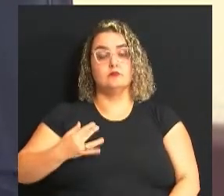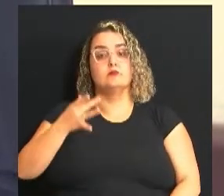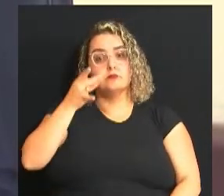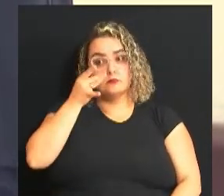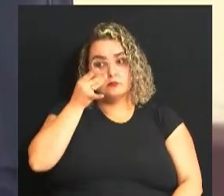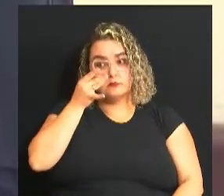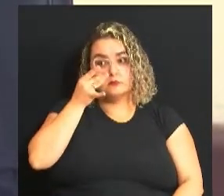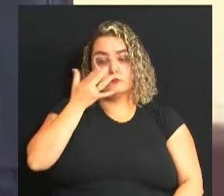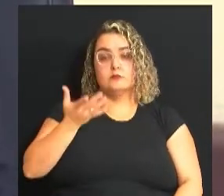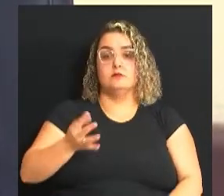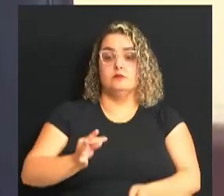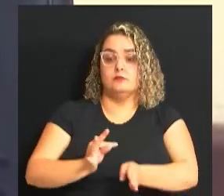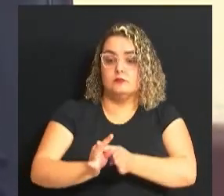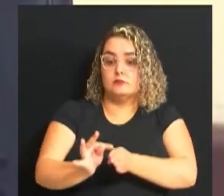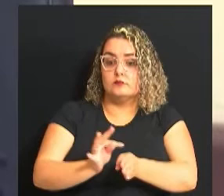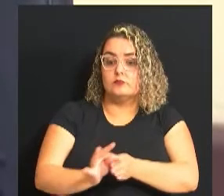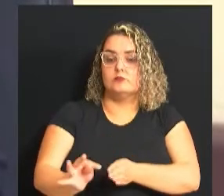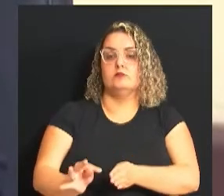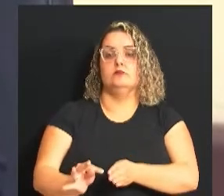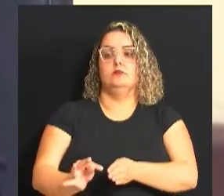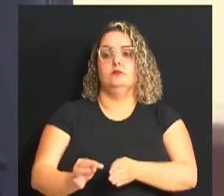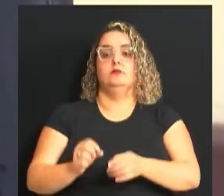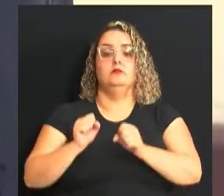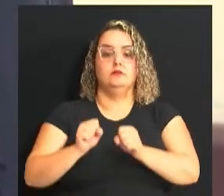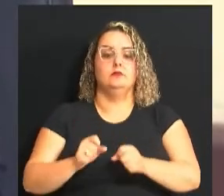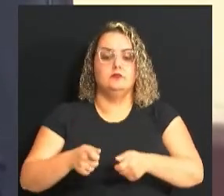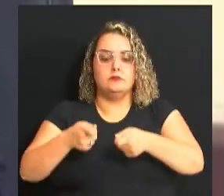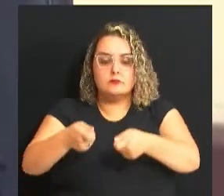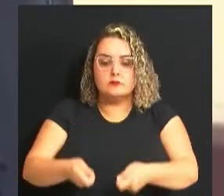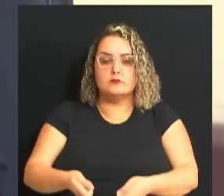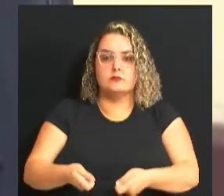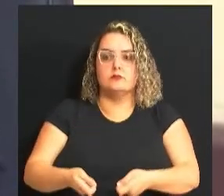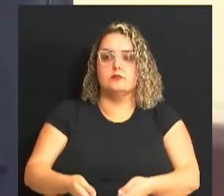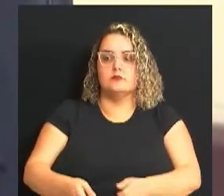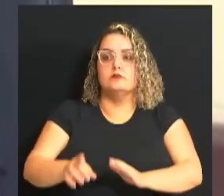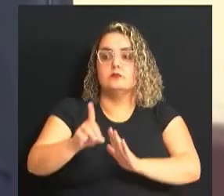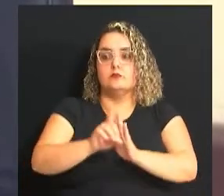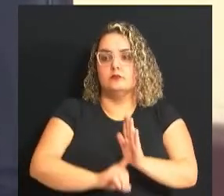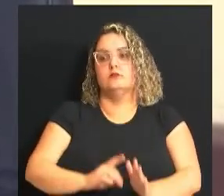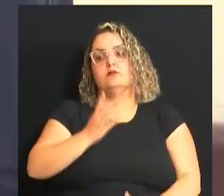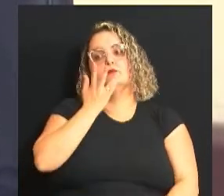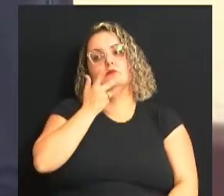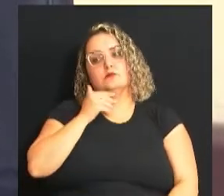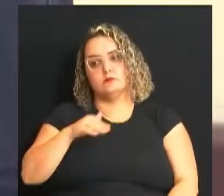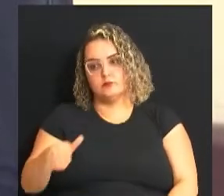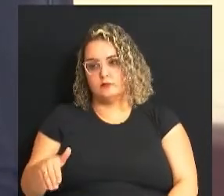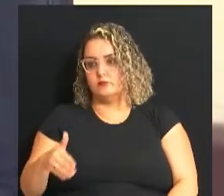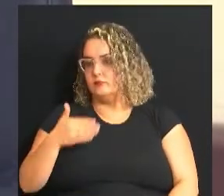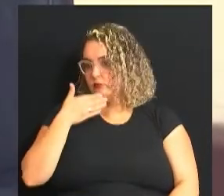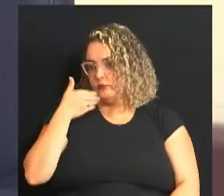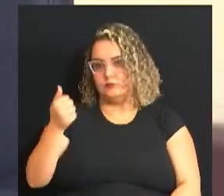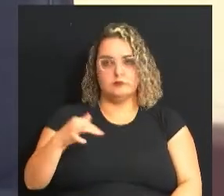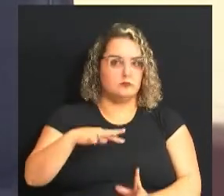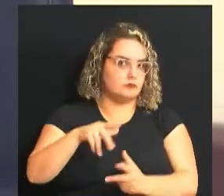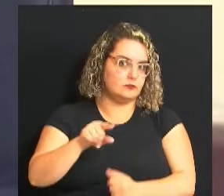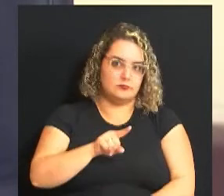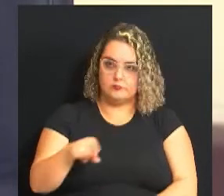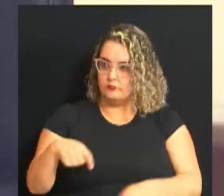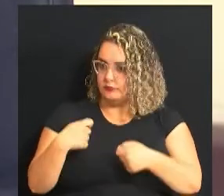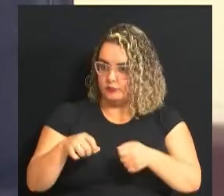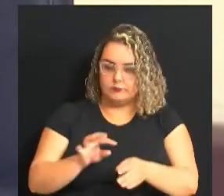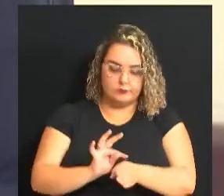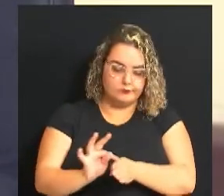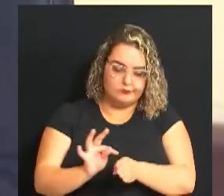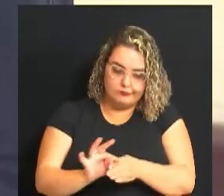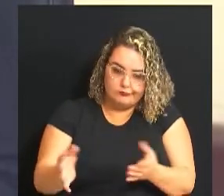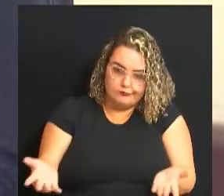de conselhos tutelares para poder garantir, inclusive, o direito das nossas crianças. Seria o melhor dos mundos que a gente não precisasse de nenhum conselho